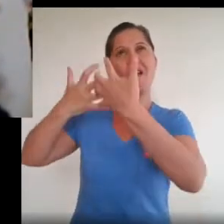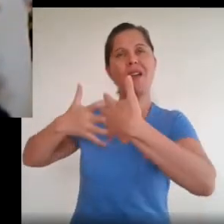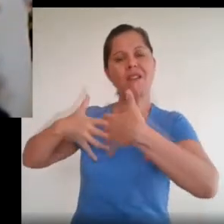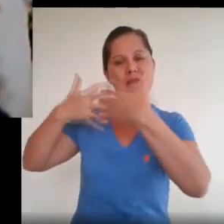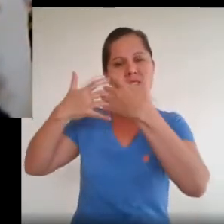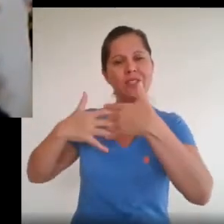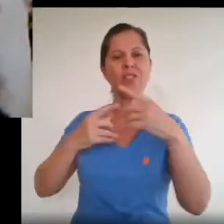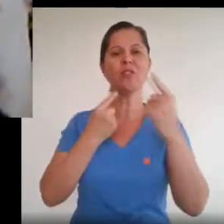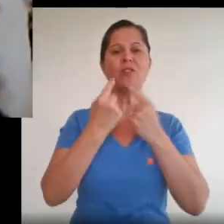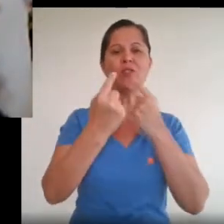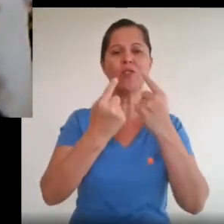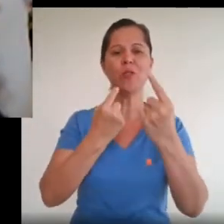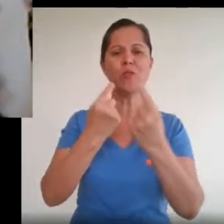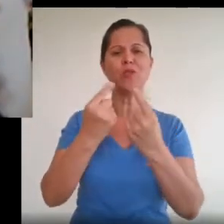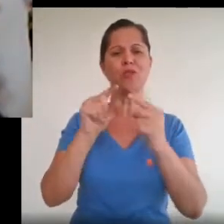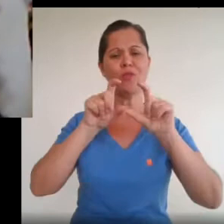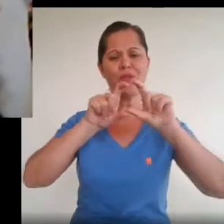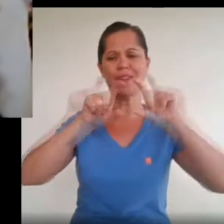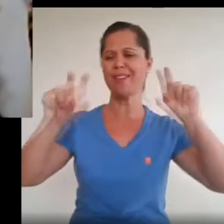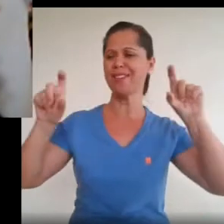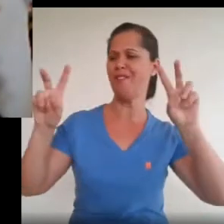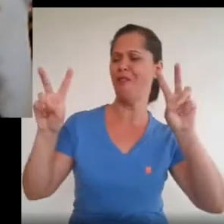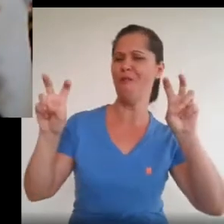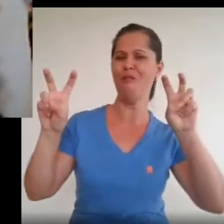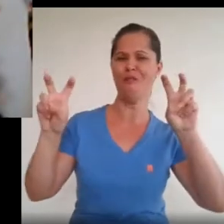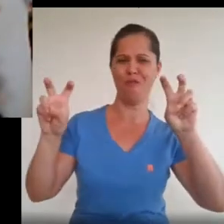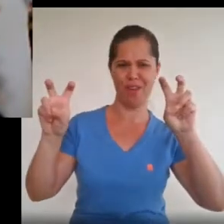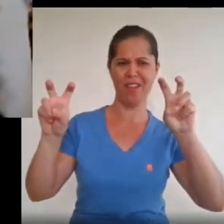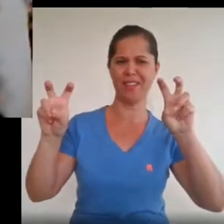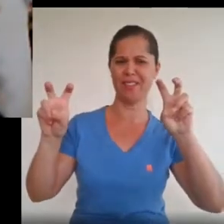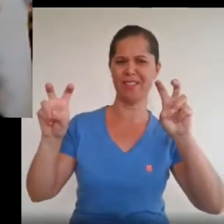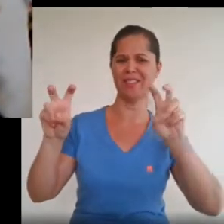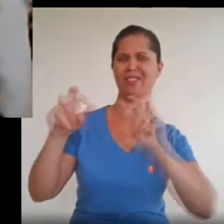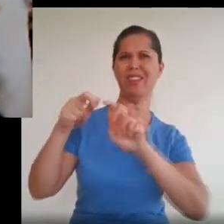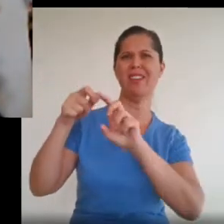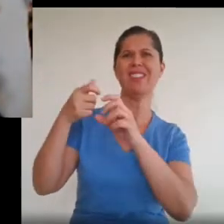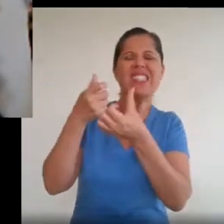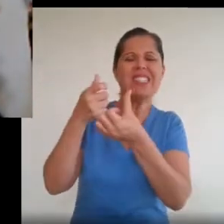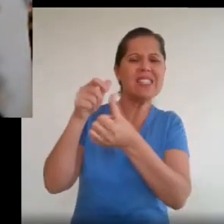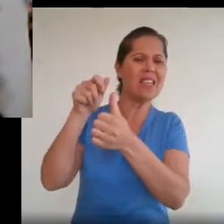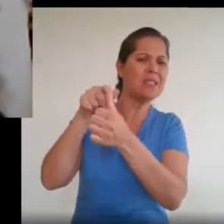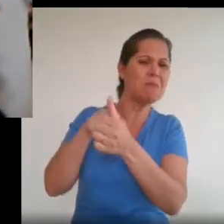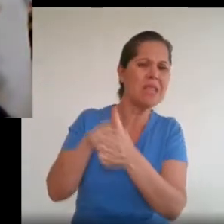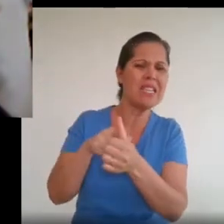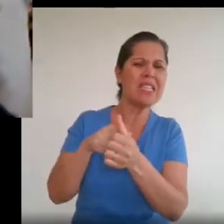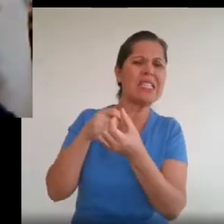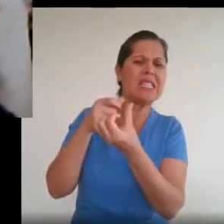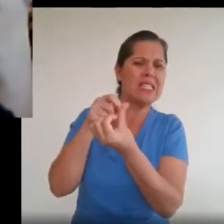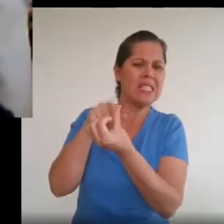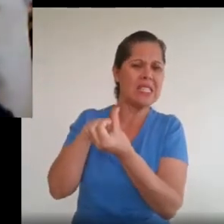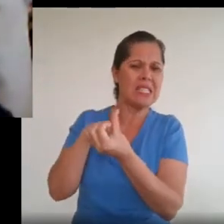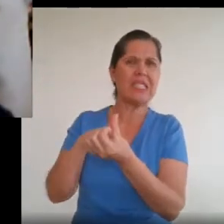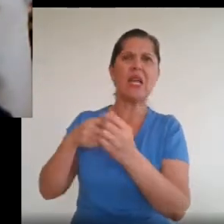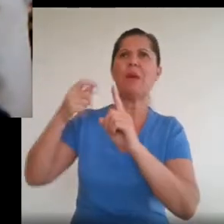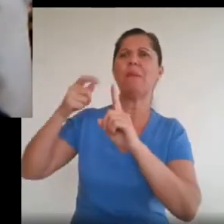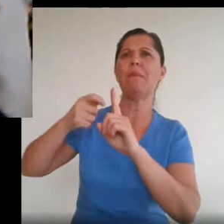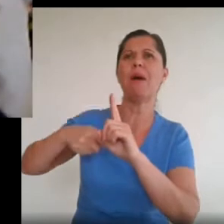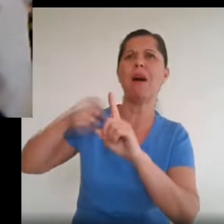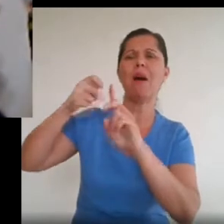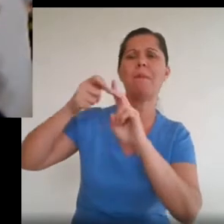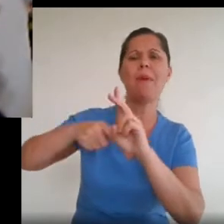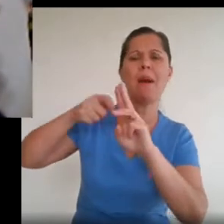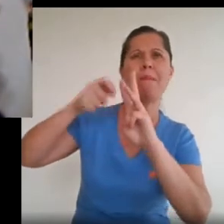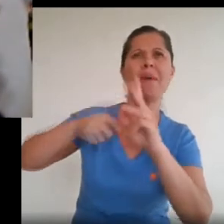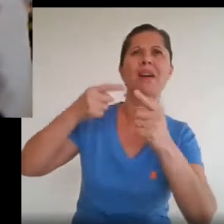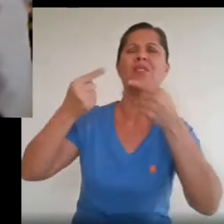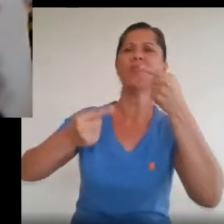a nossa discussão com essa frase que foi muito falada nesses últimos 6 meses. Por que o